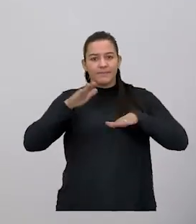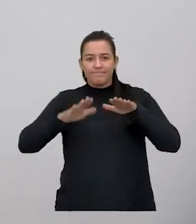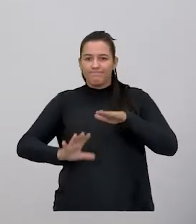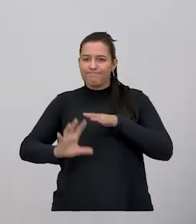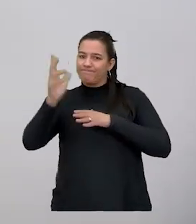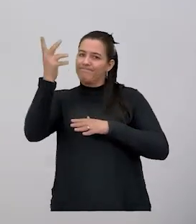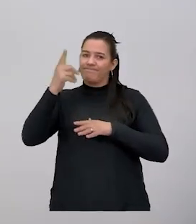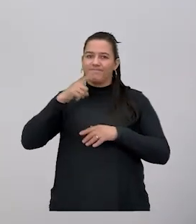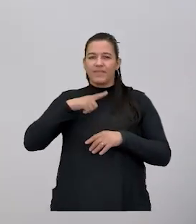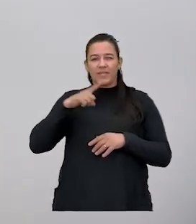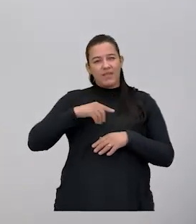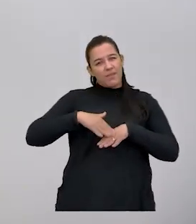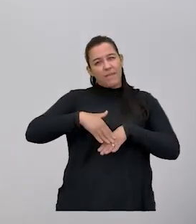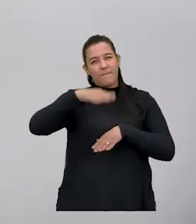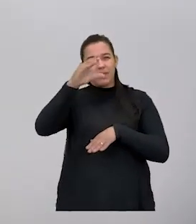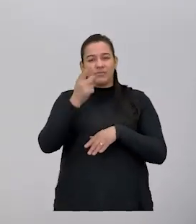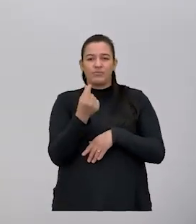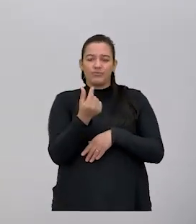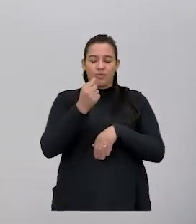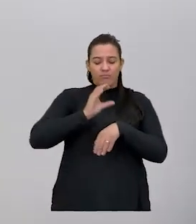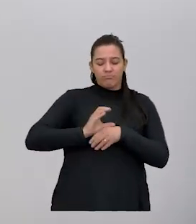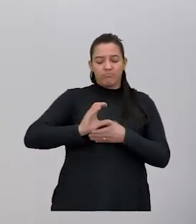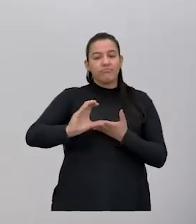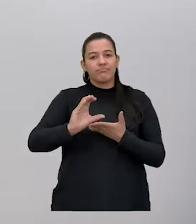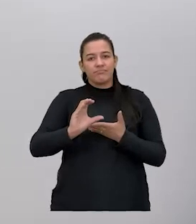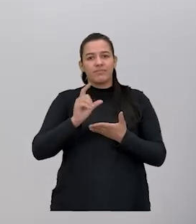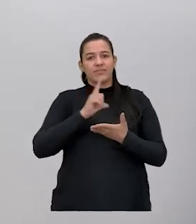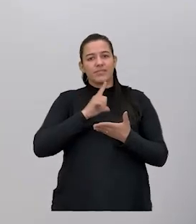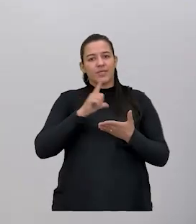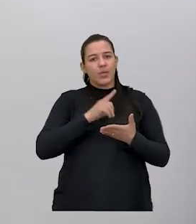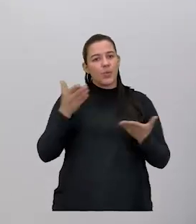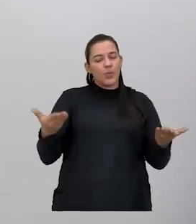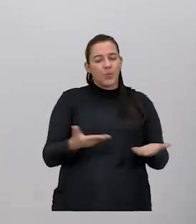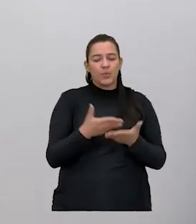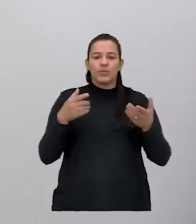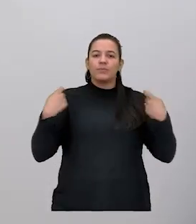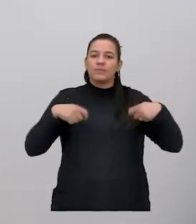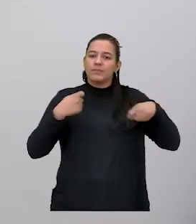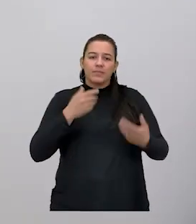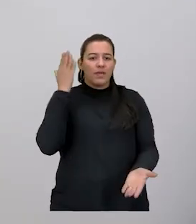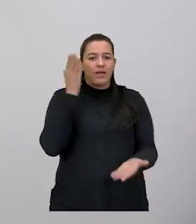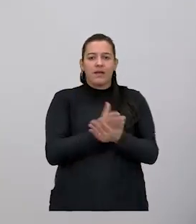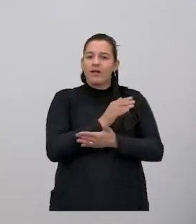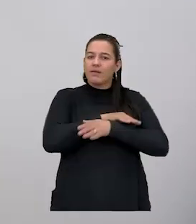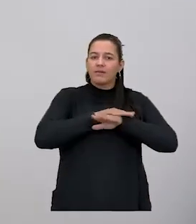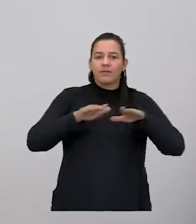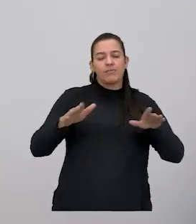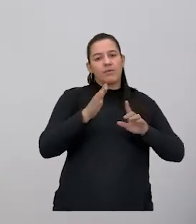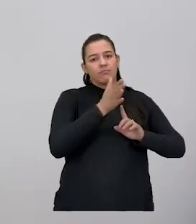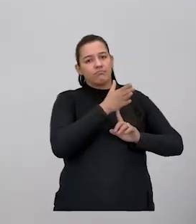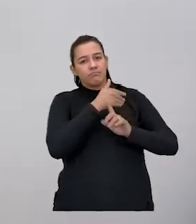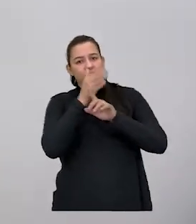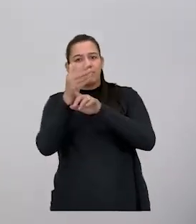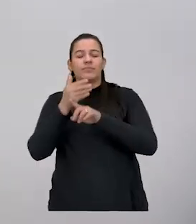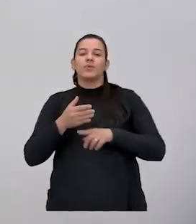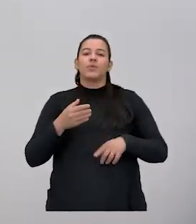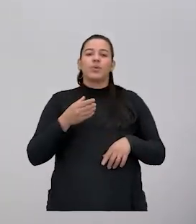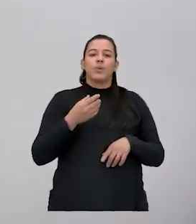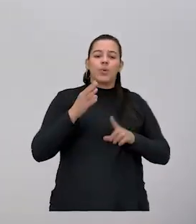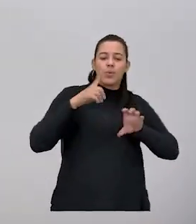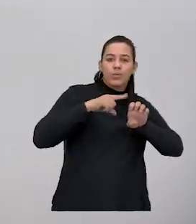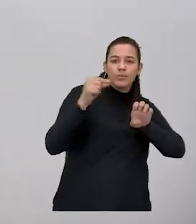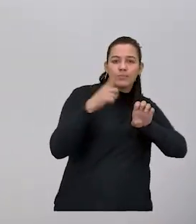ficando com os maiores lucros. É por isso que a gente tem que romper com essa dependência tecnológica, né? O empreendedorismo,